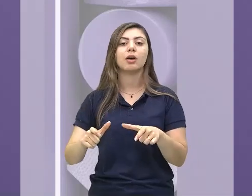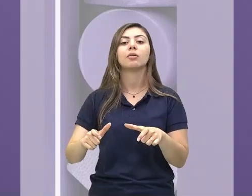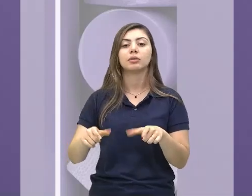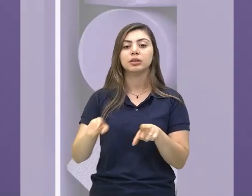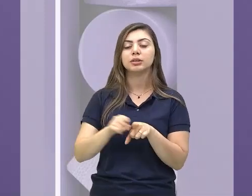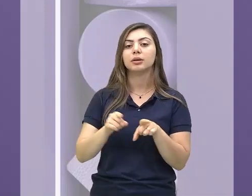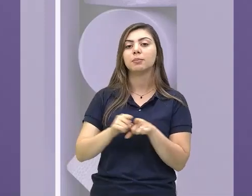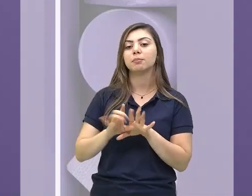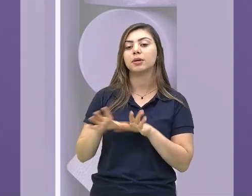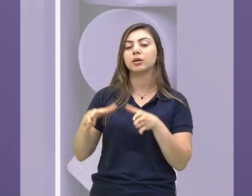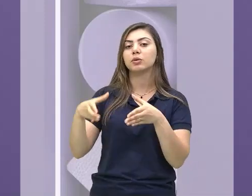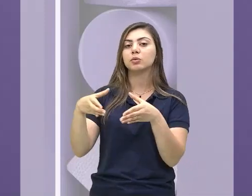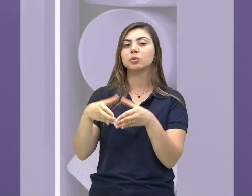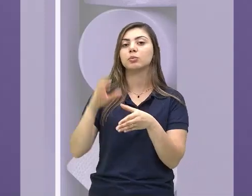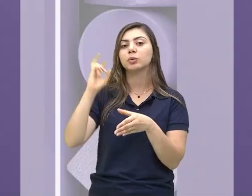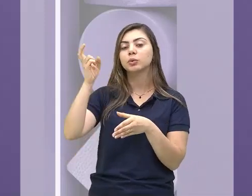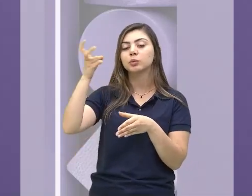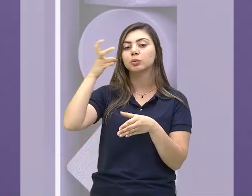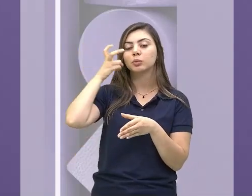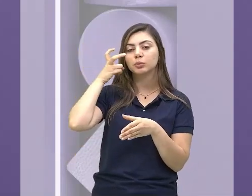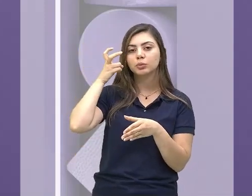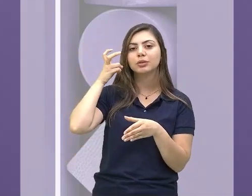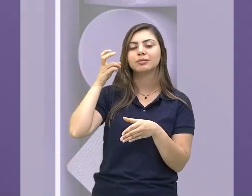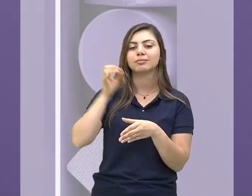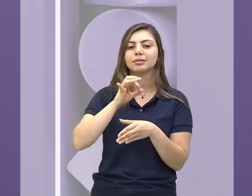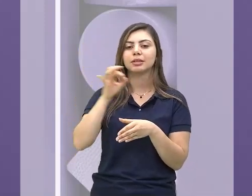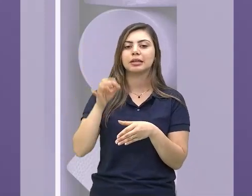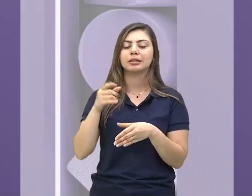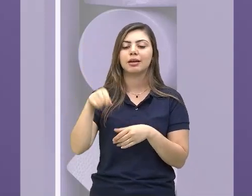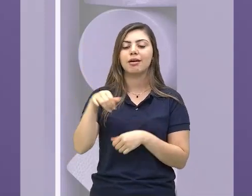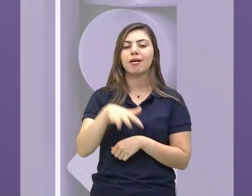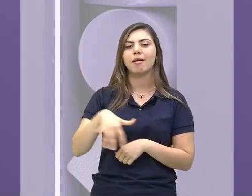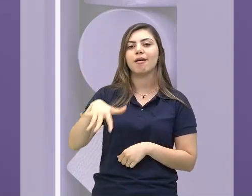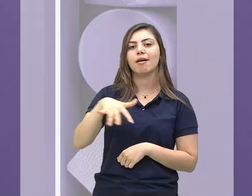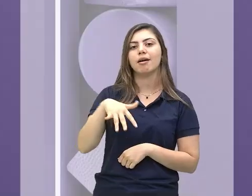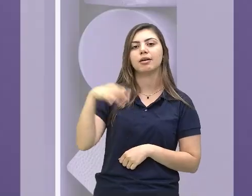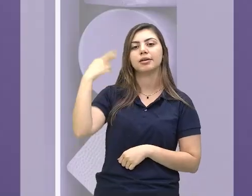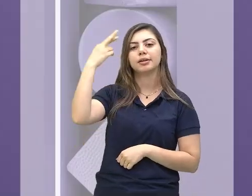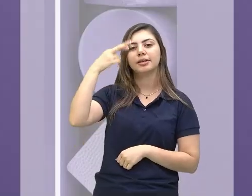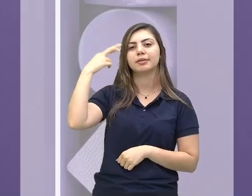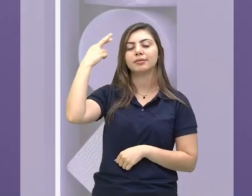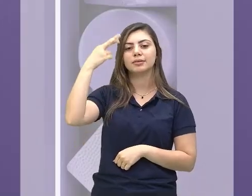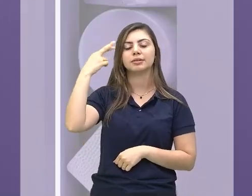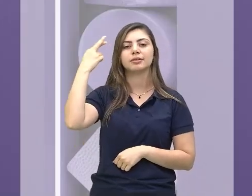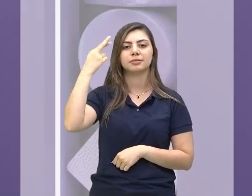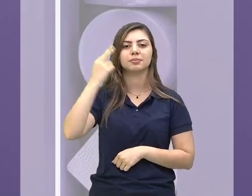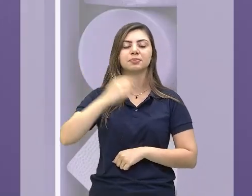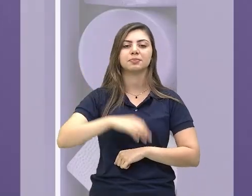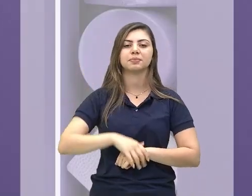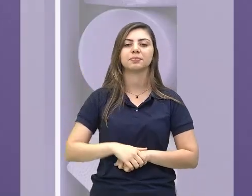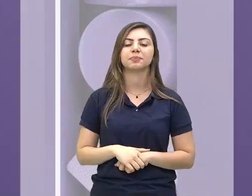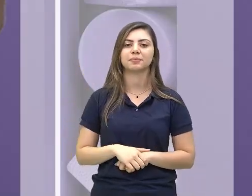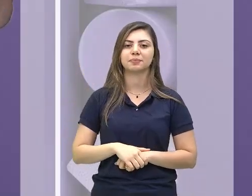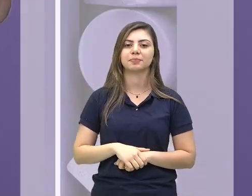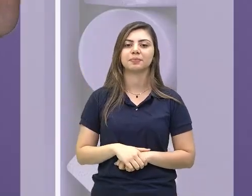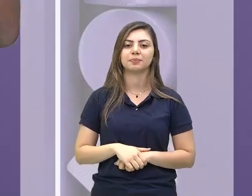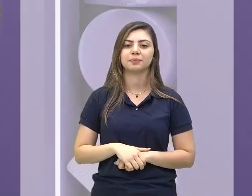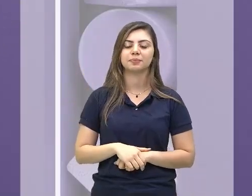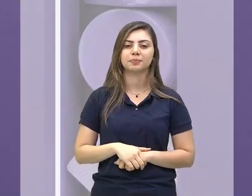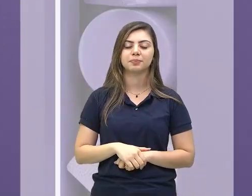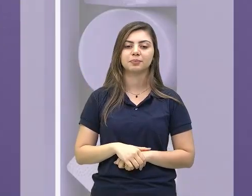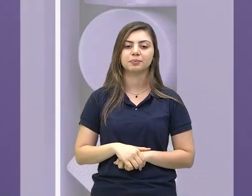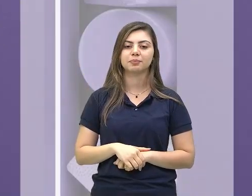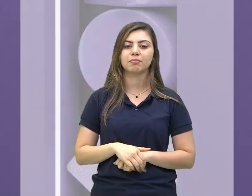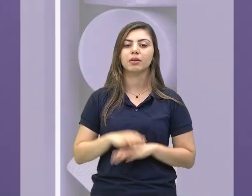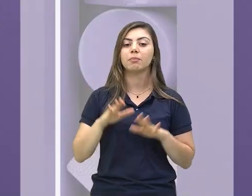em axiologia, seria o quê? O campo de reflexão dos valores, axiologia, ok? E aqui a gente